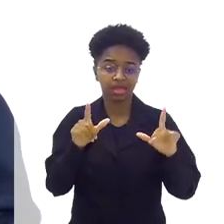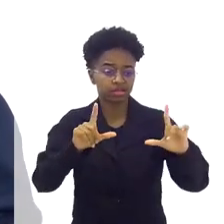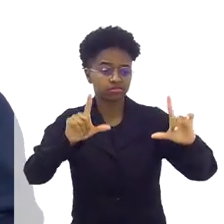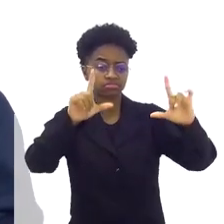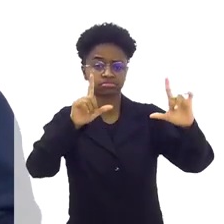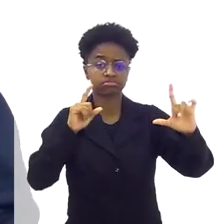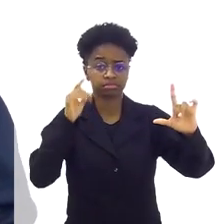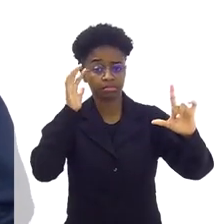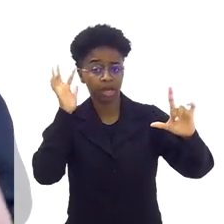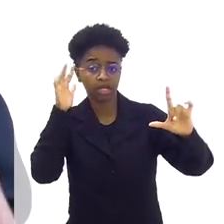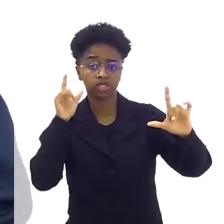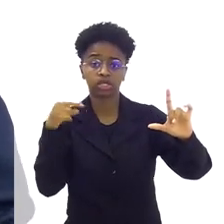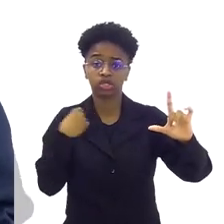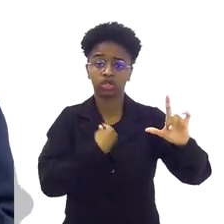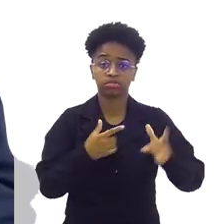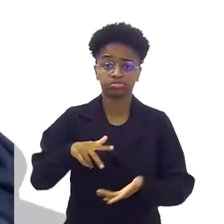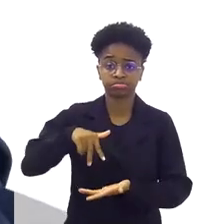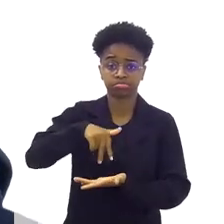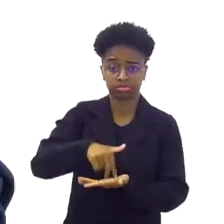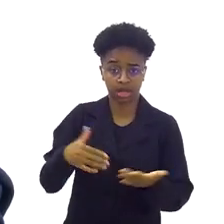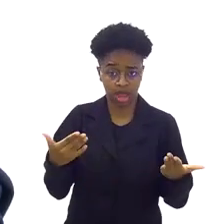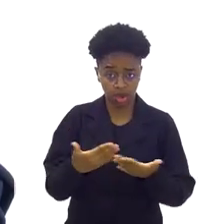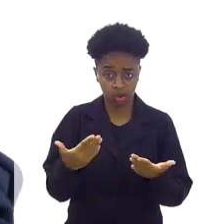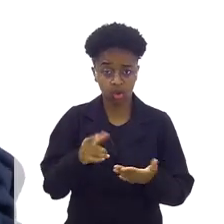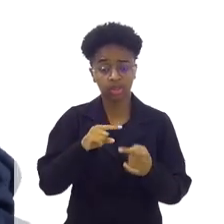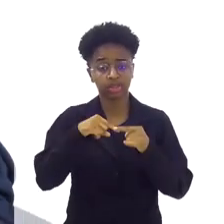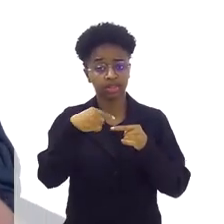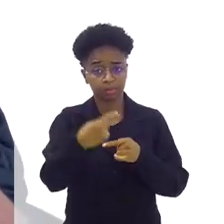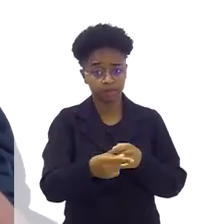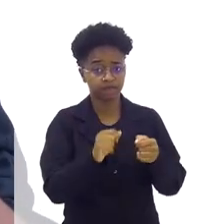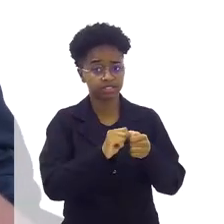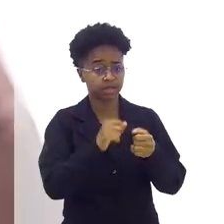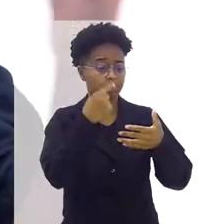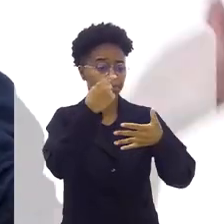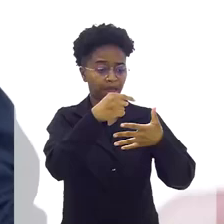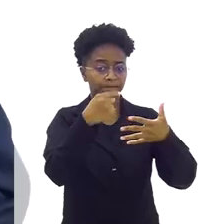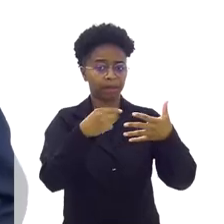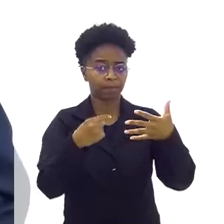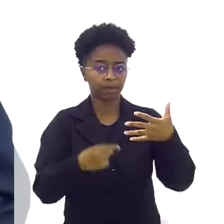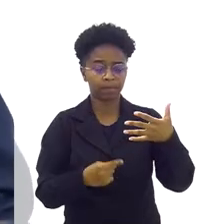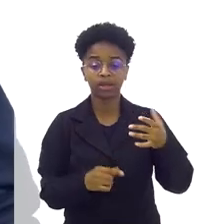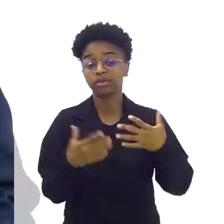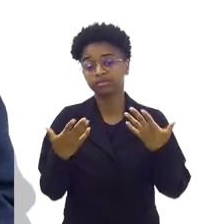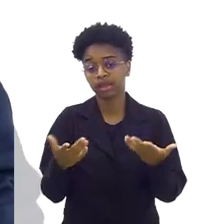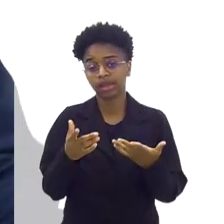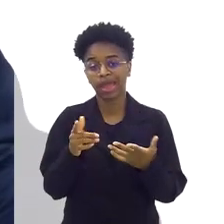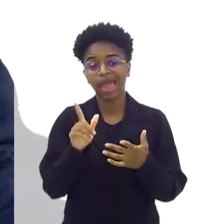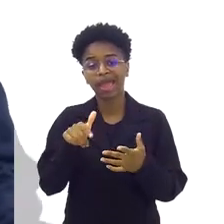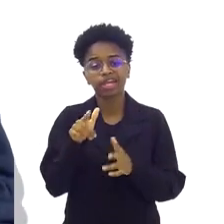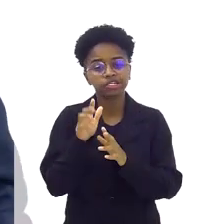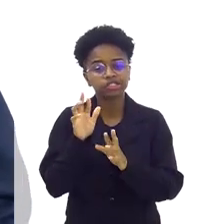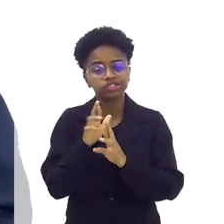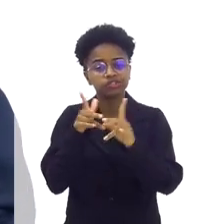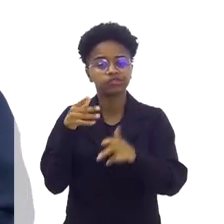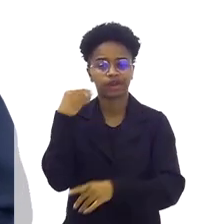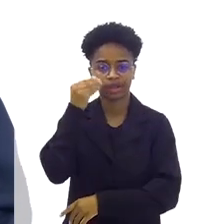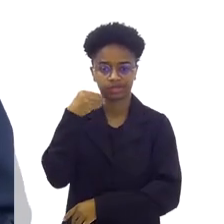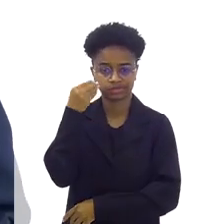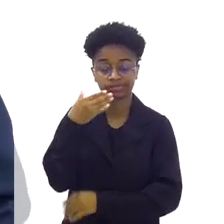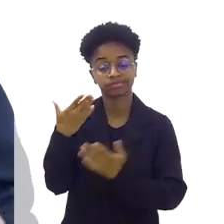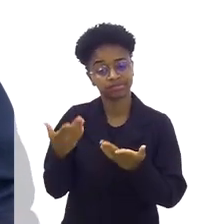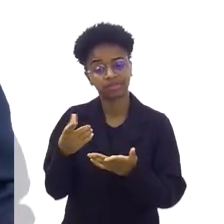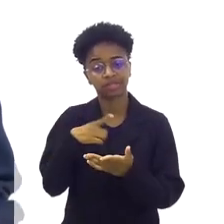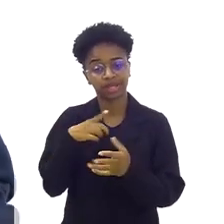um cenário, a gente está agora levantando da cama, a gente vai depois fazer tal coisa, e é uma outra experiência.